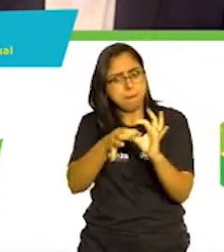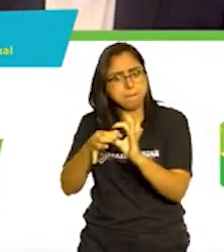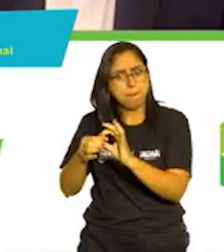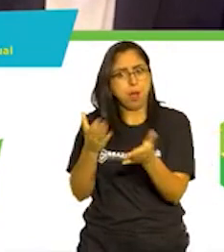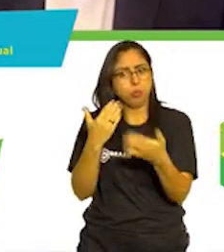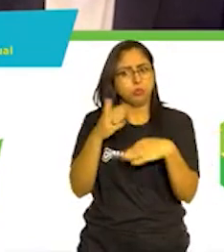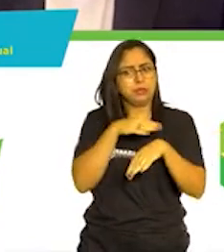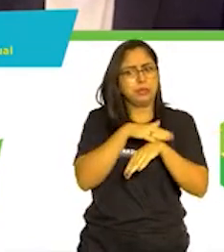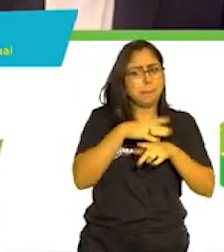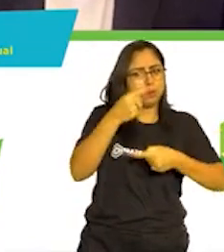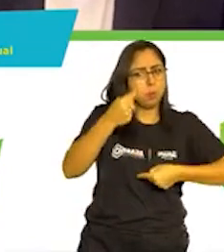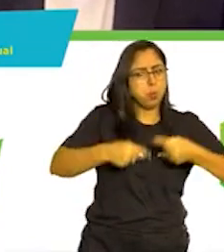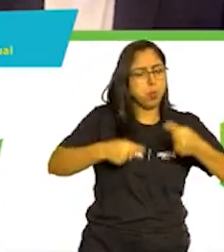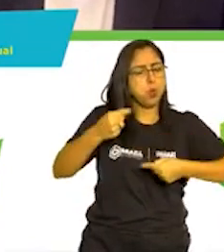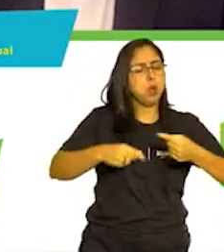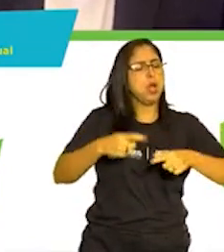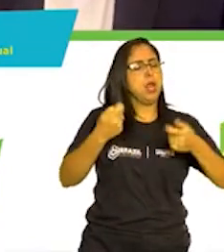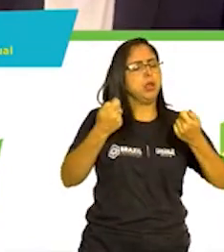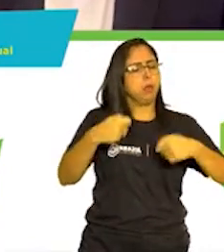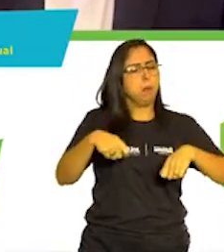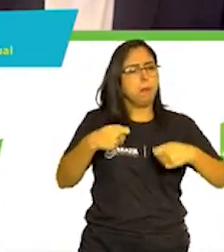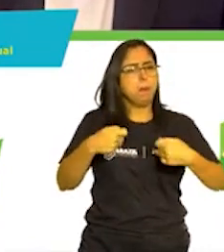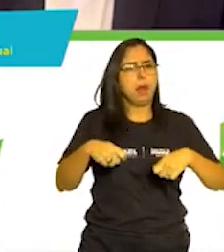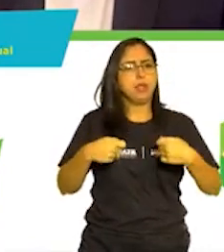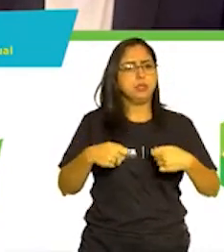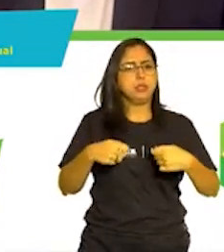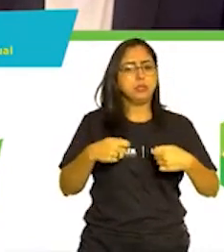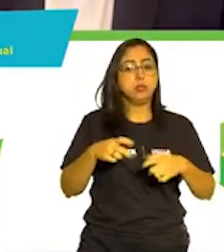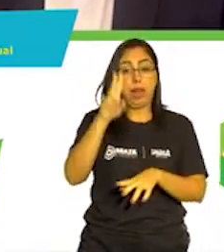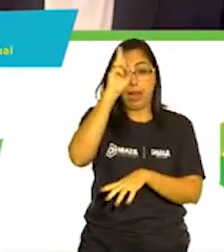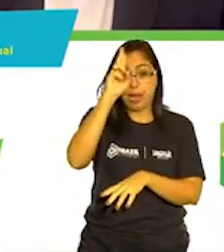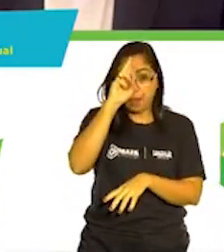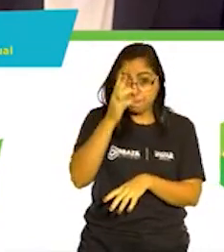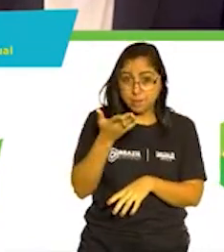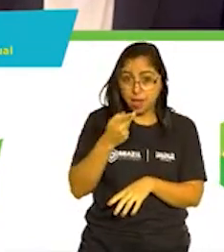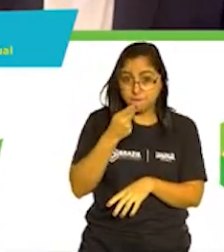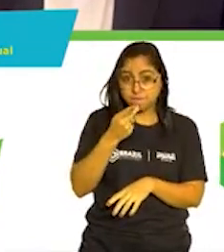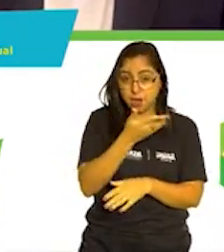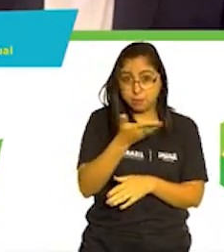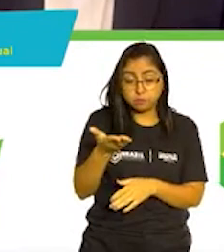debate político, eu queria lembrar que esse debate político também depende